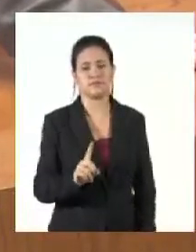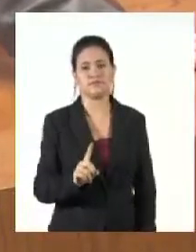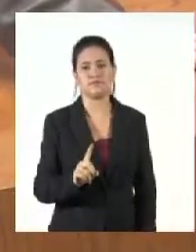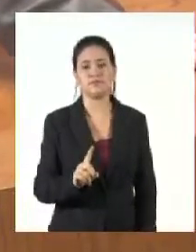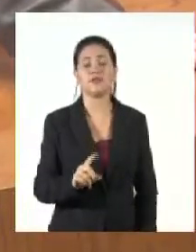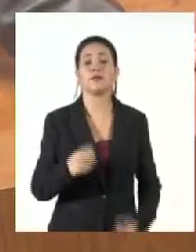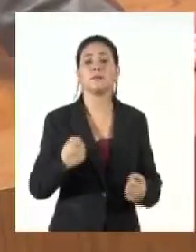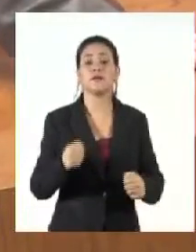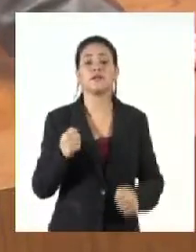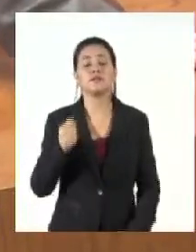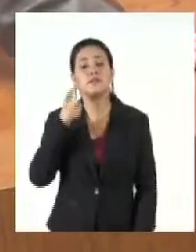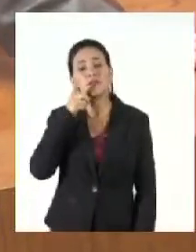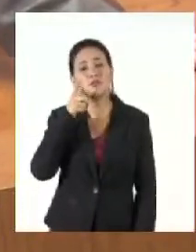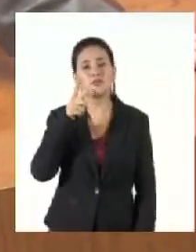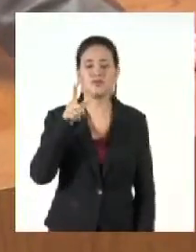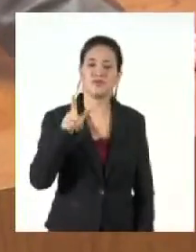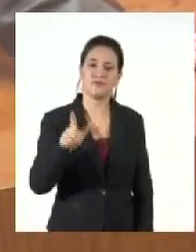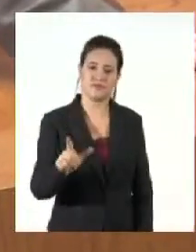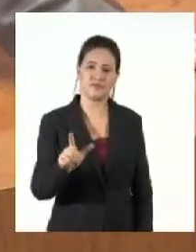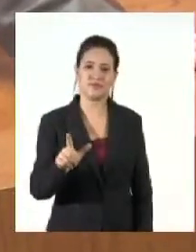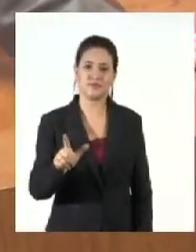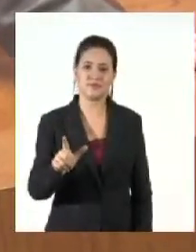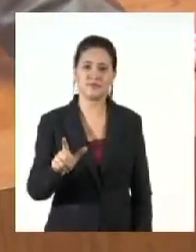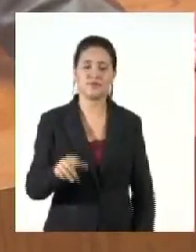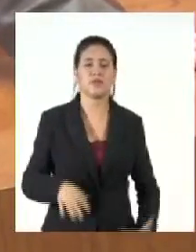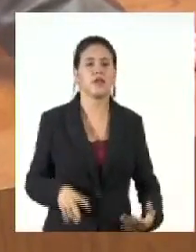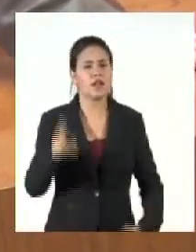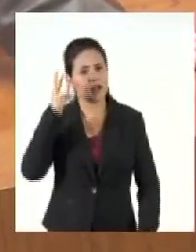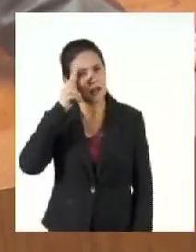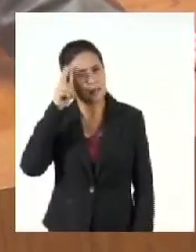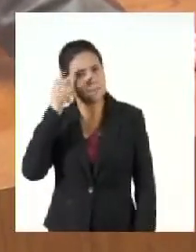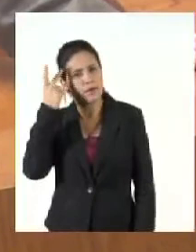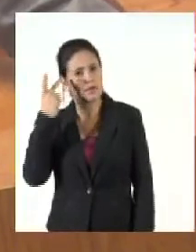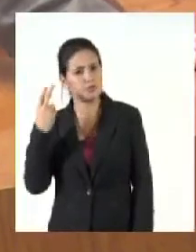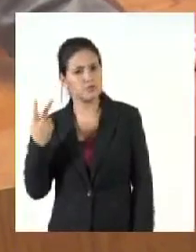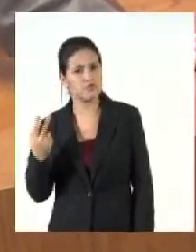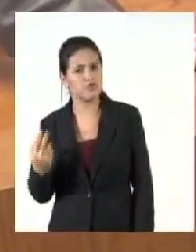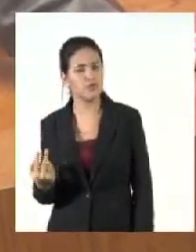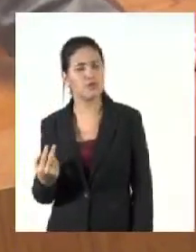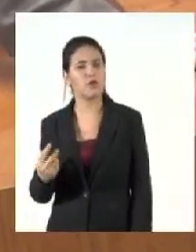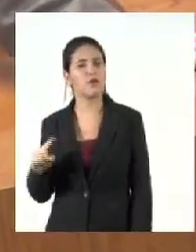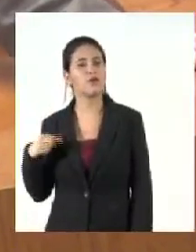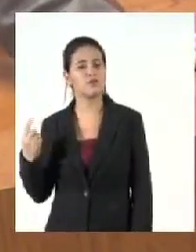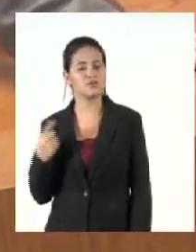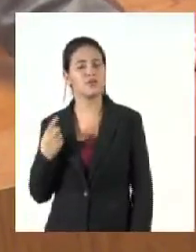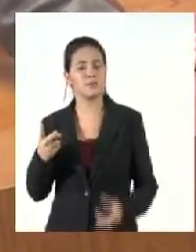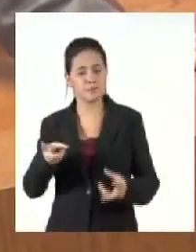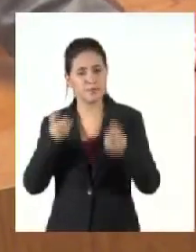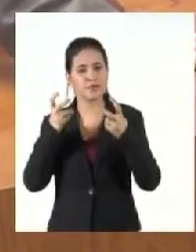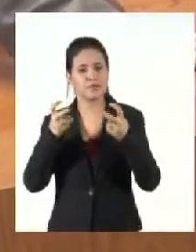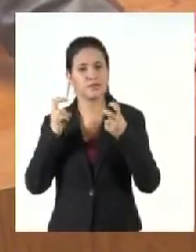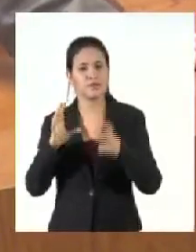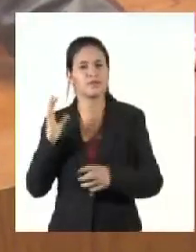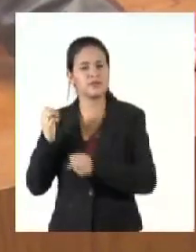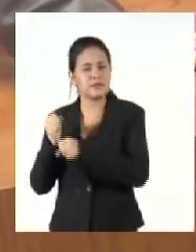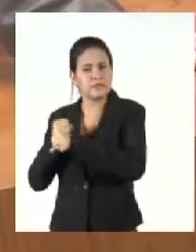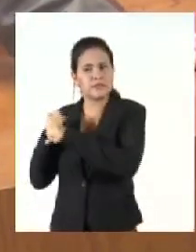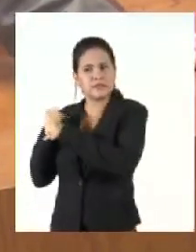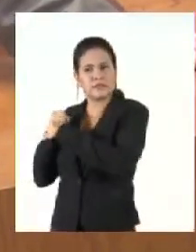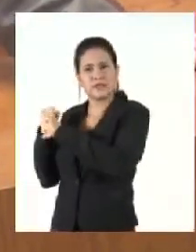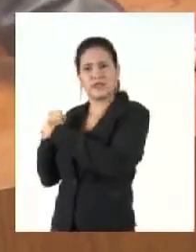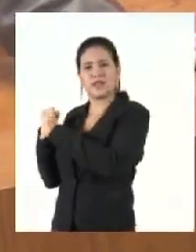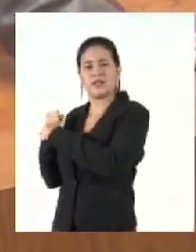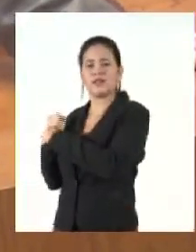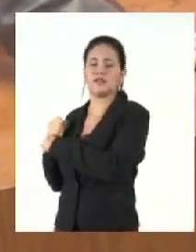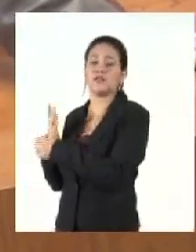vista com os olhos de nossa história mostra isso em inúmeros exemplos, desde a chegada das primeiras caravelas portuguesas. Um novo tempo